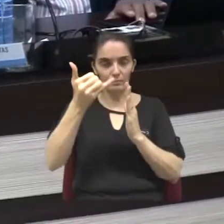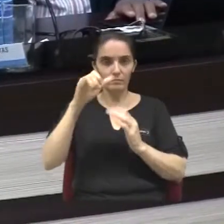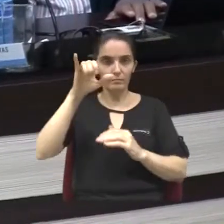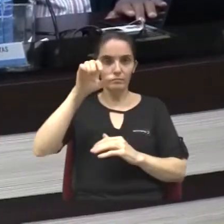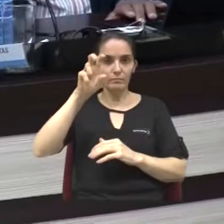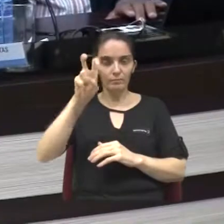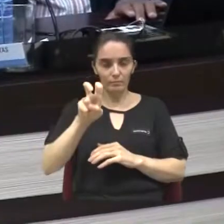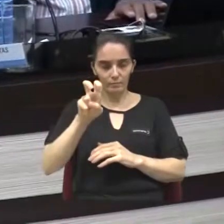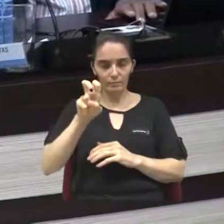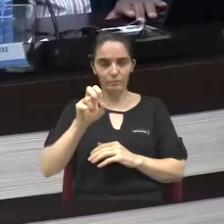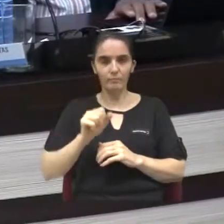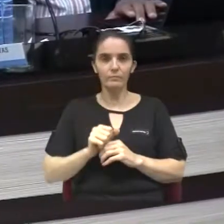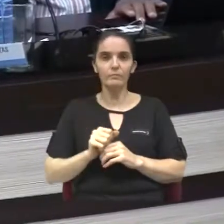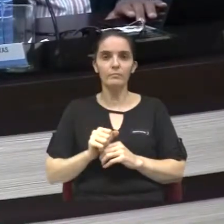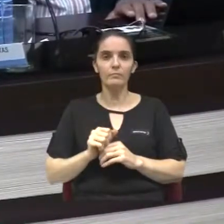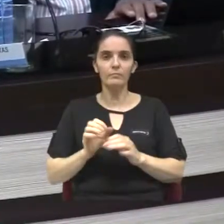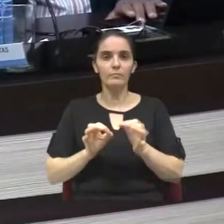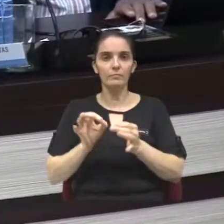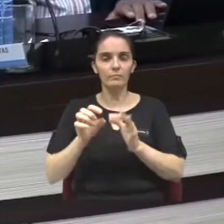do projeto de lei